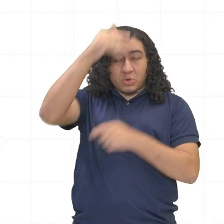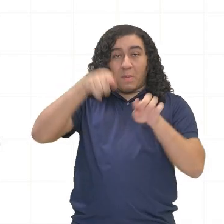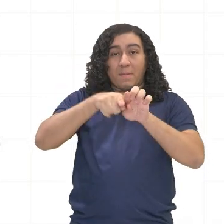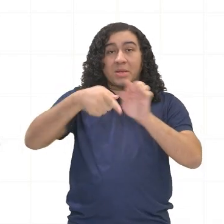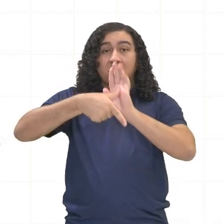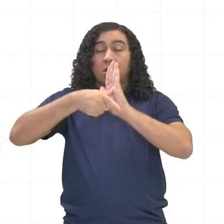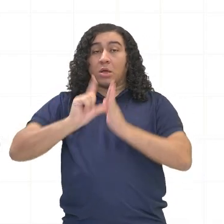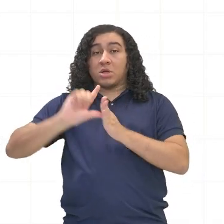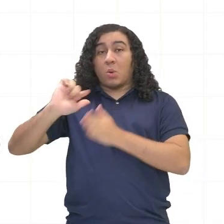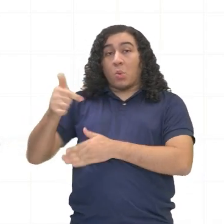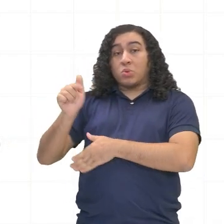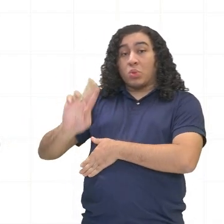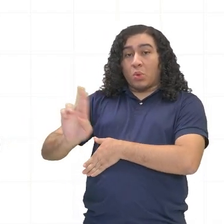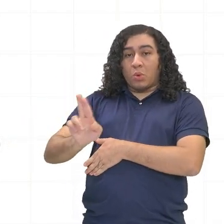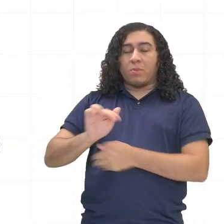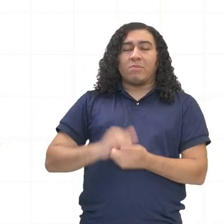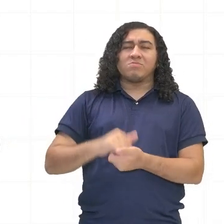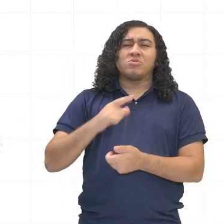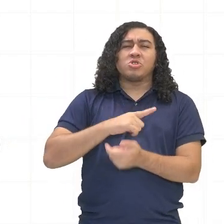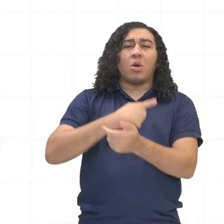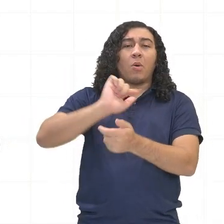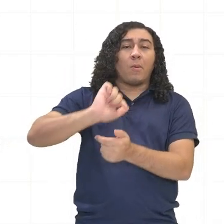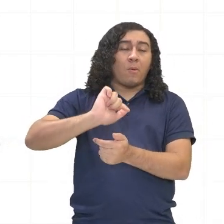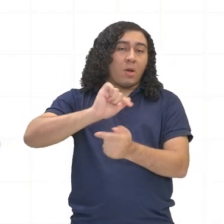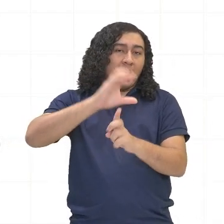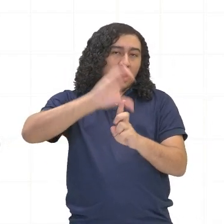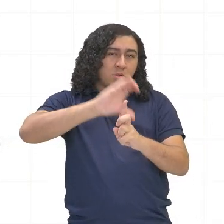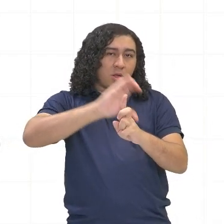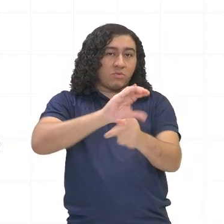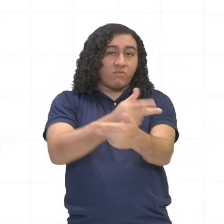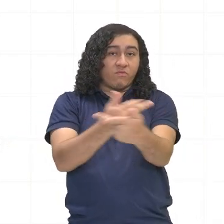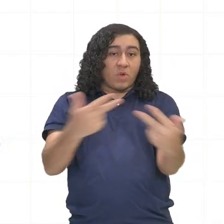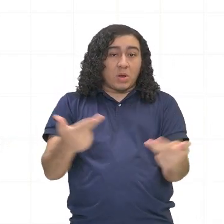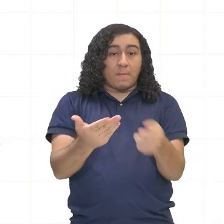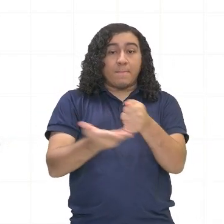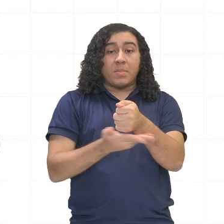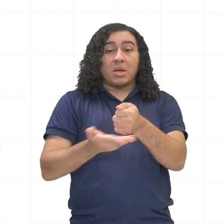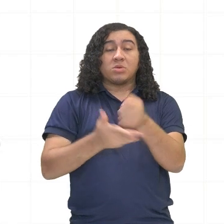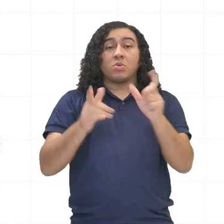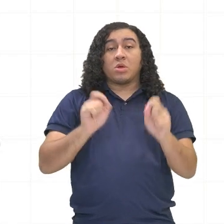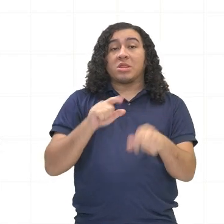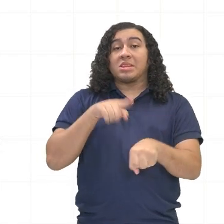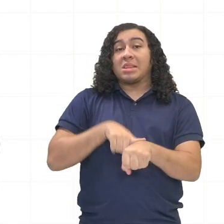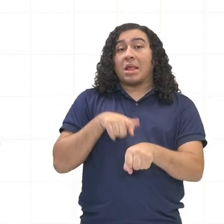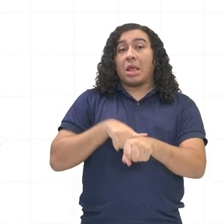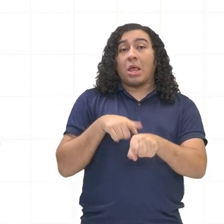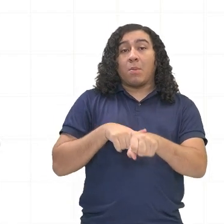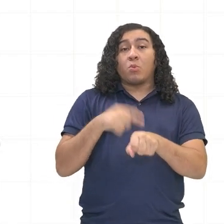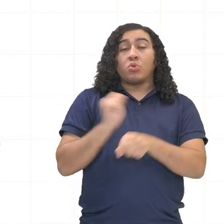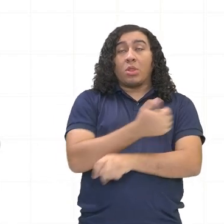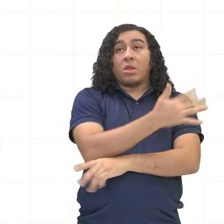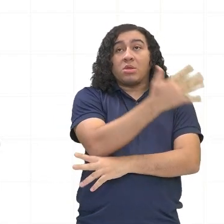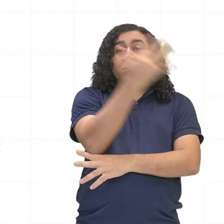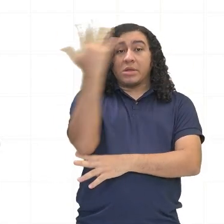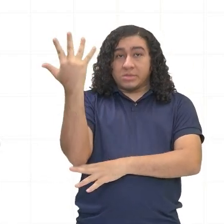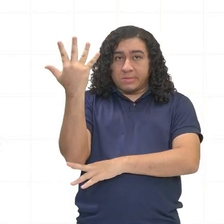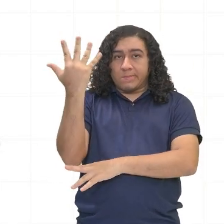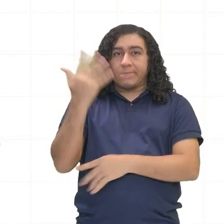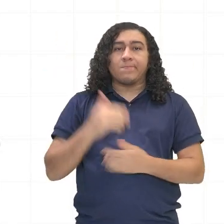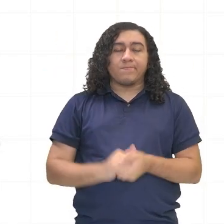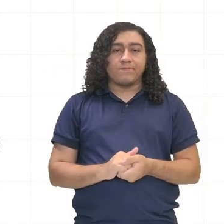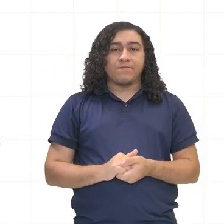de um calendário. Baseavam-se no tempo da natureza. Os agricultores, assim,